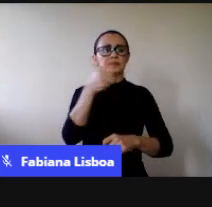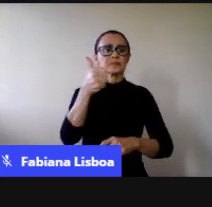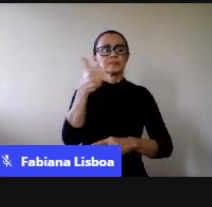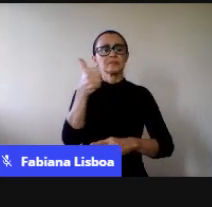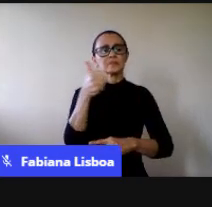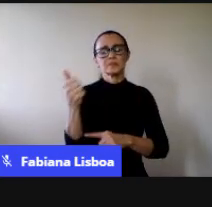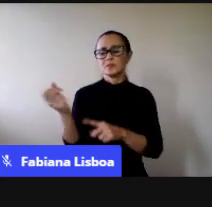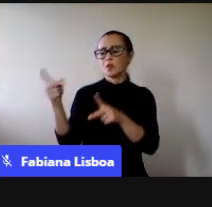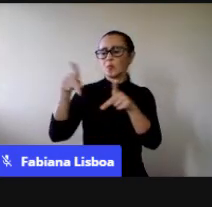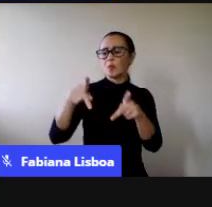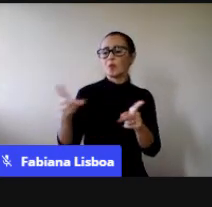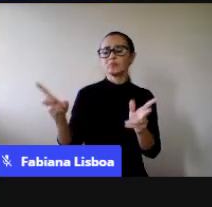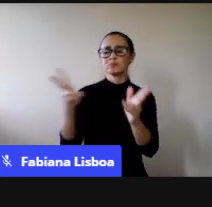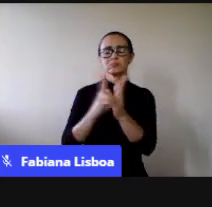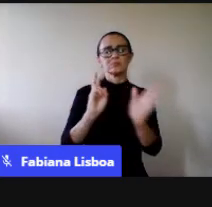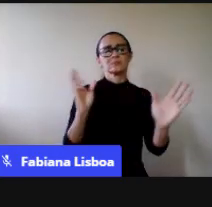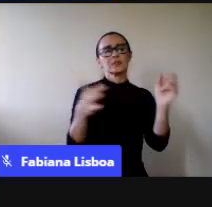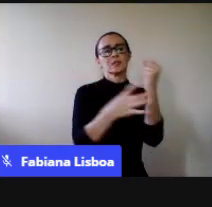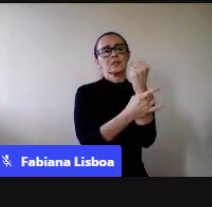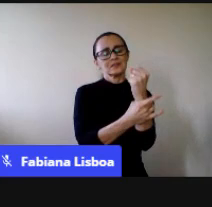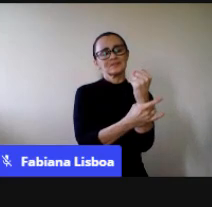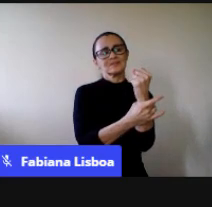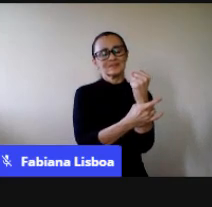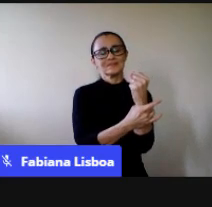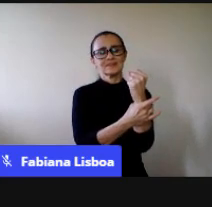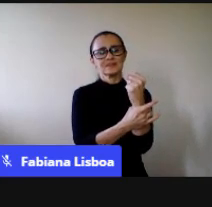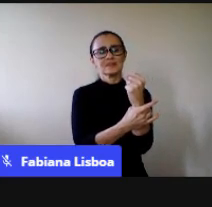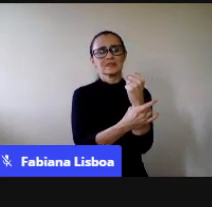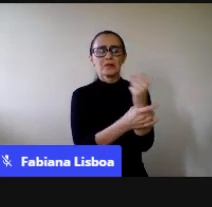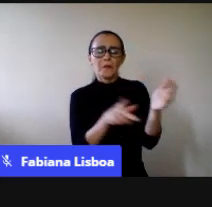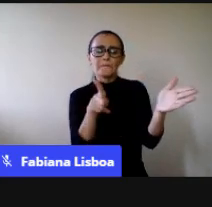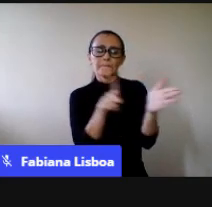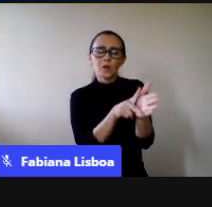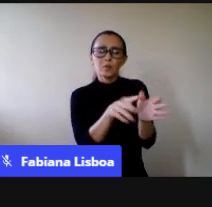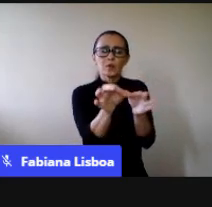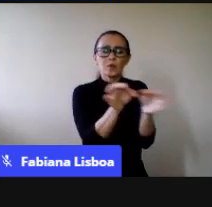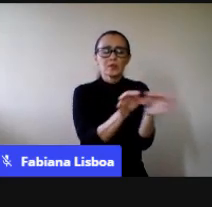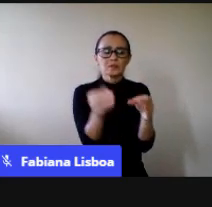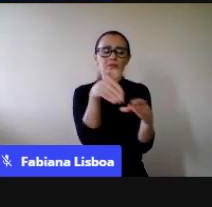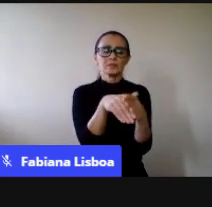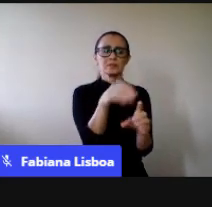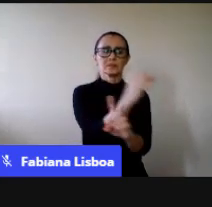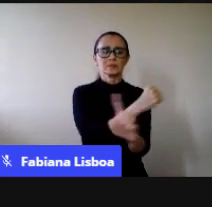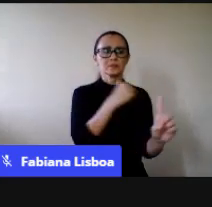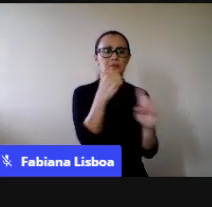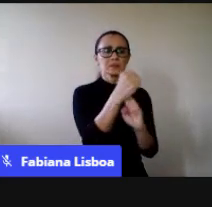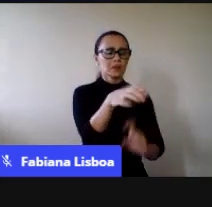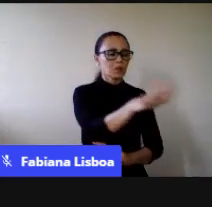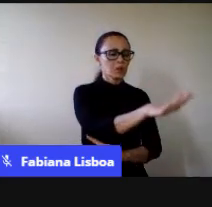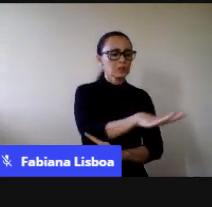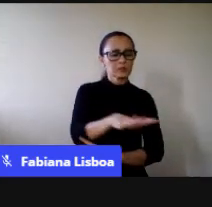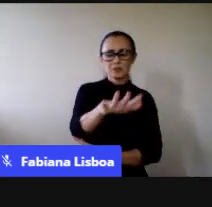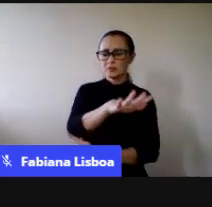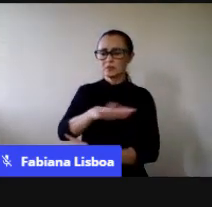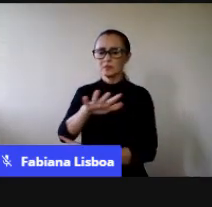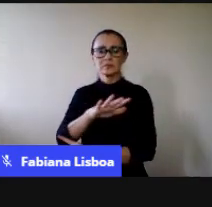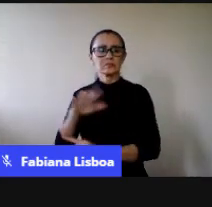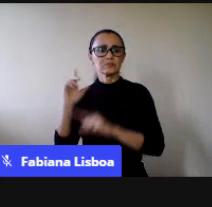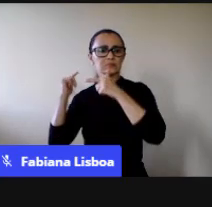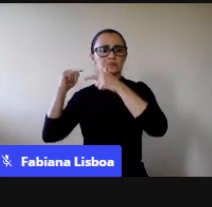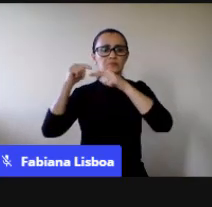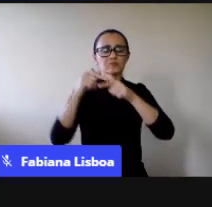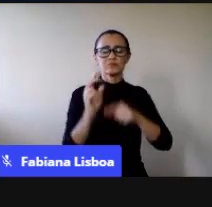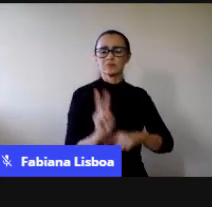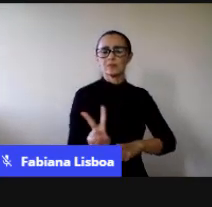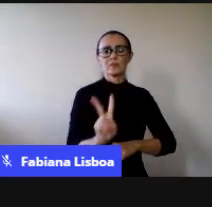indígenas tiveram garantido suas formas próprias de organização social, a territorialidade tradicional, a valorização do